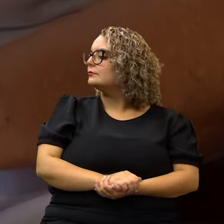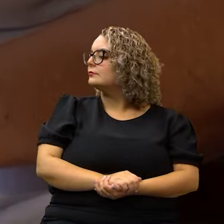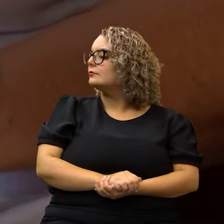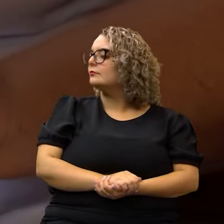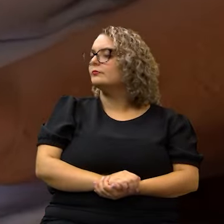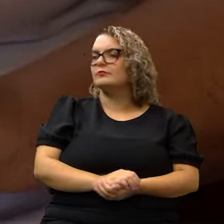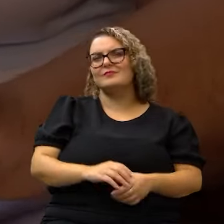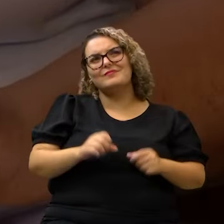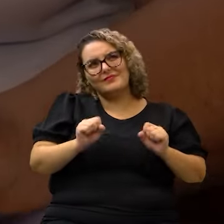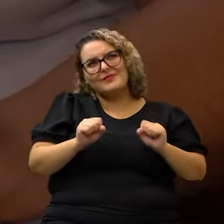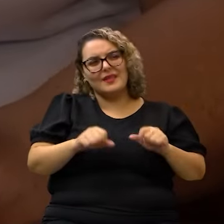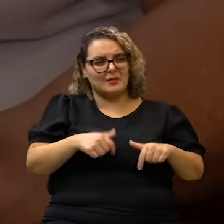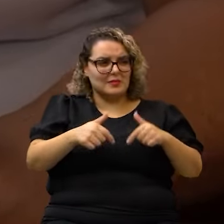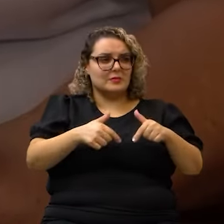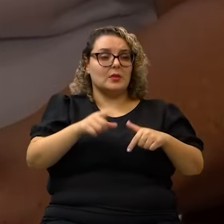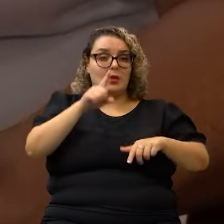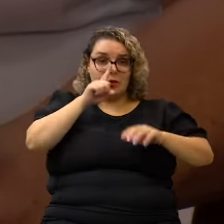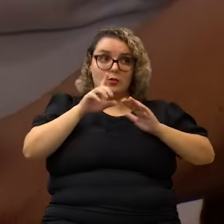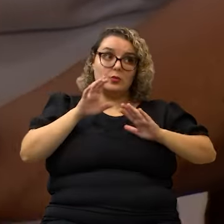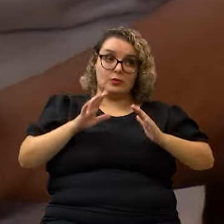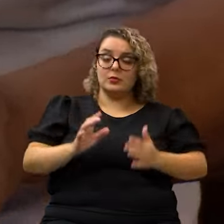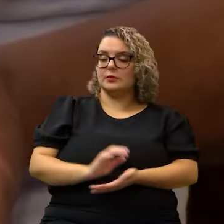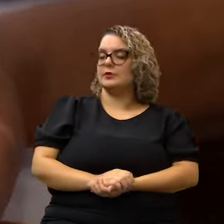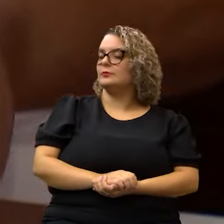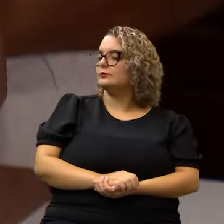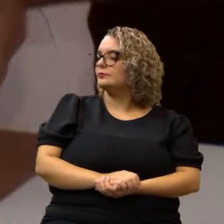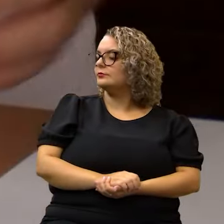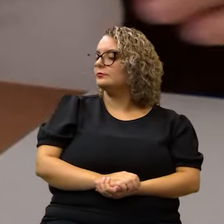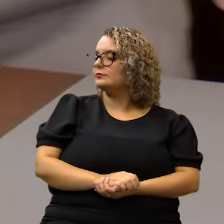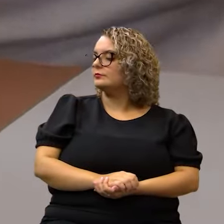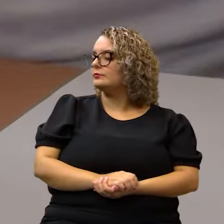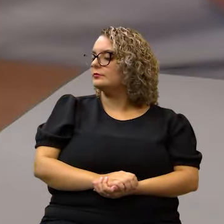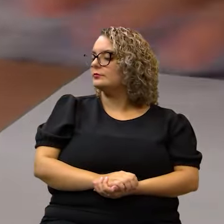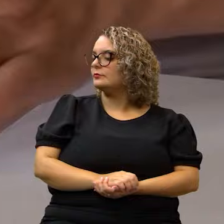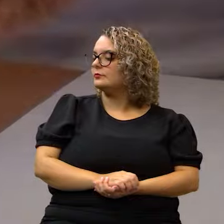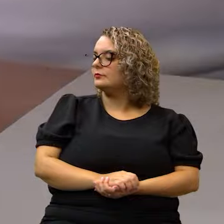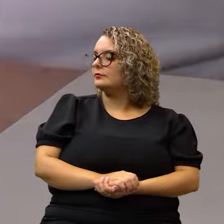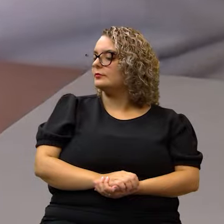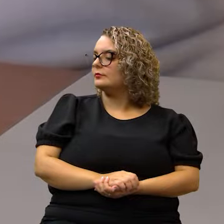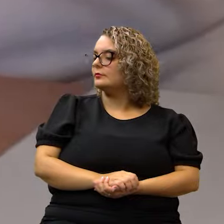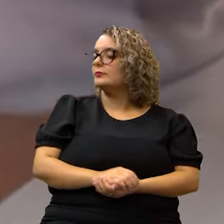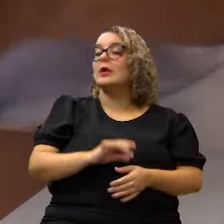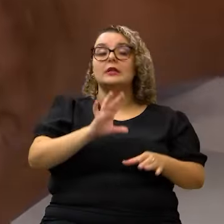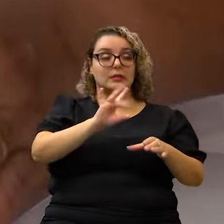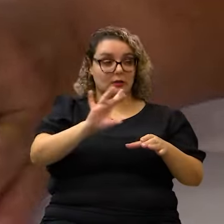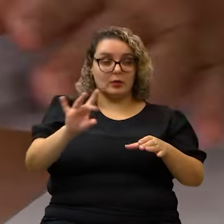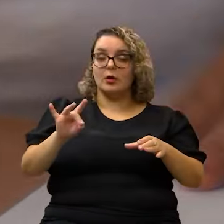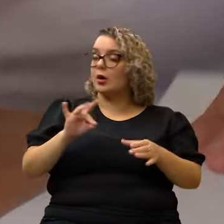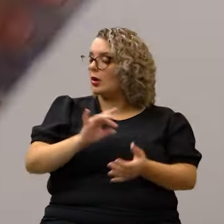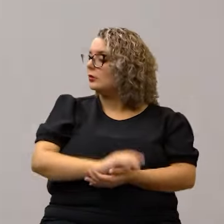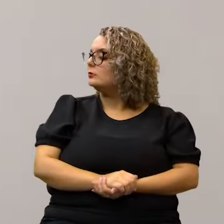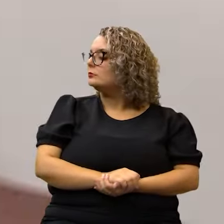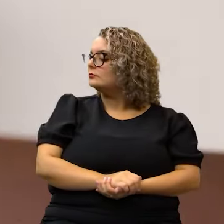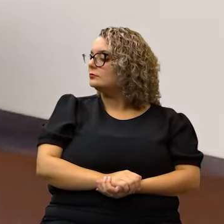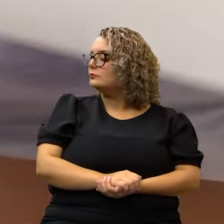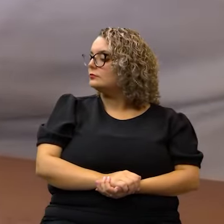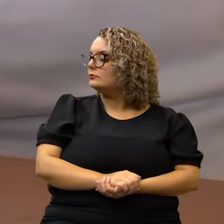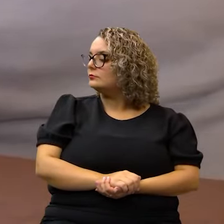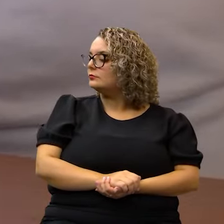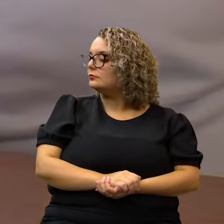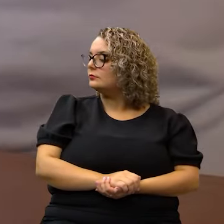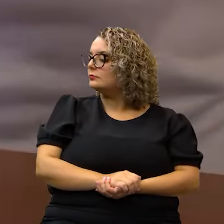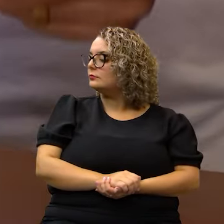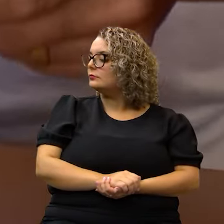Não, dá pra mexer também, mas cuidado, né? Sim. Ó, agora vou vir, tacar cola, vou vir com o